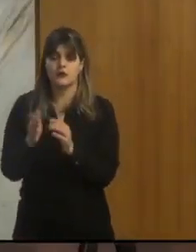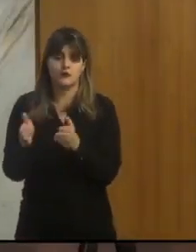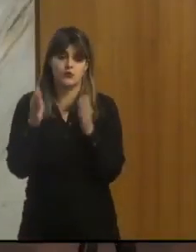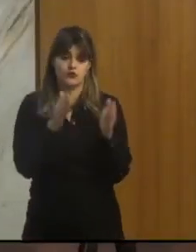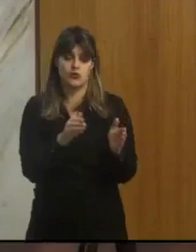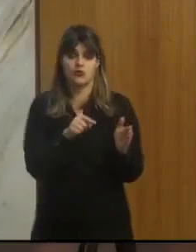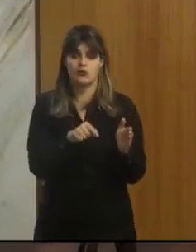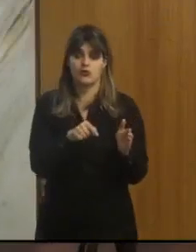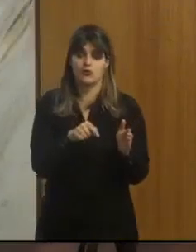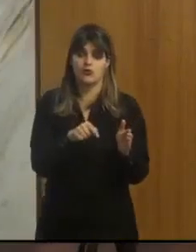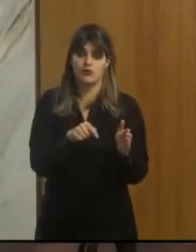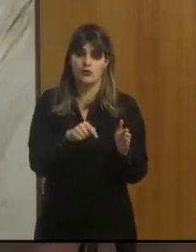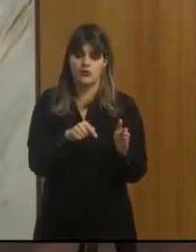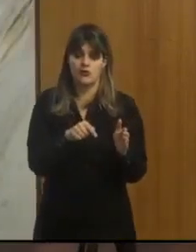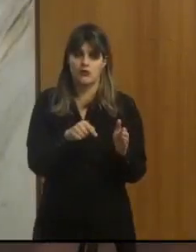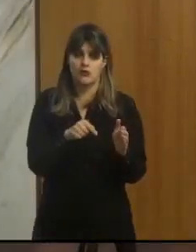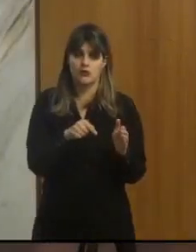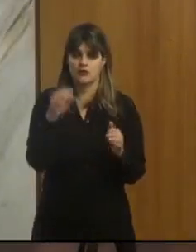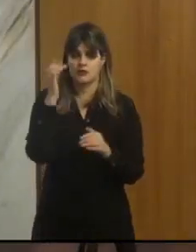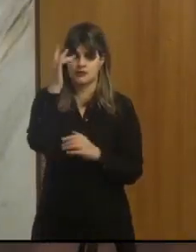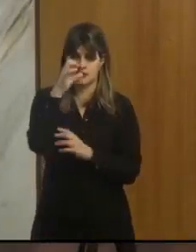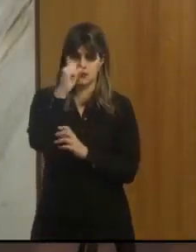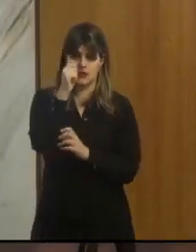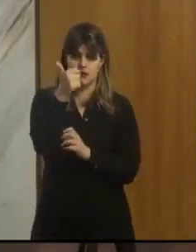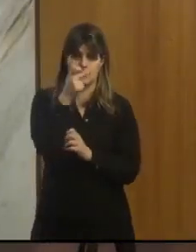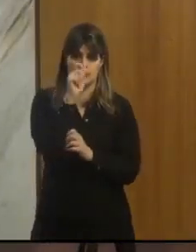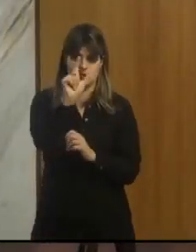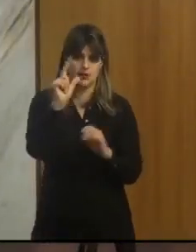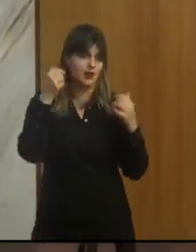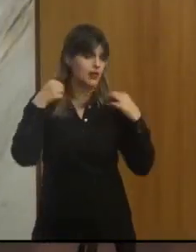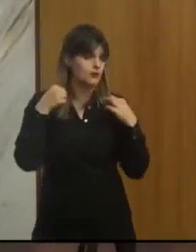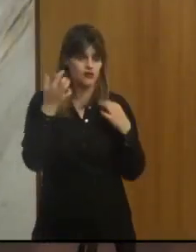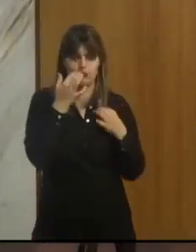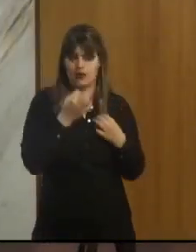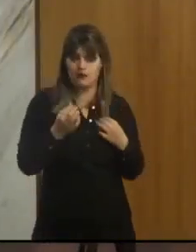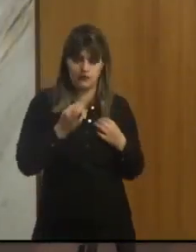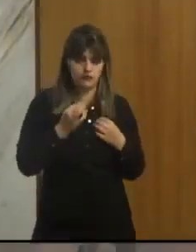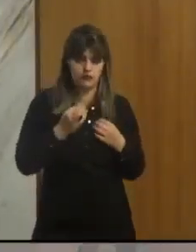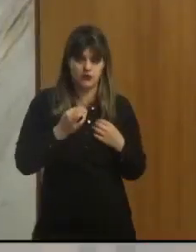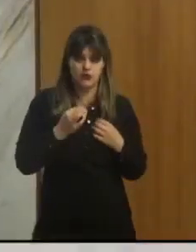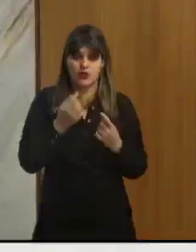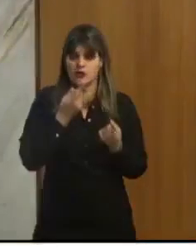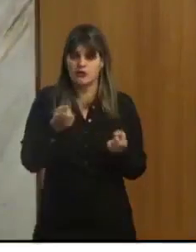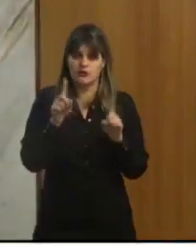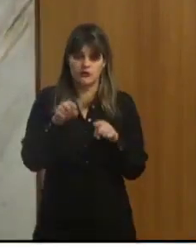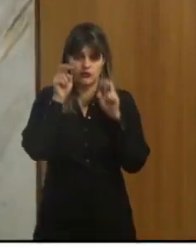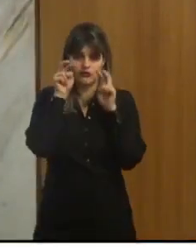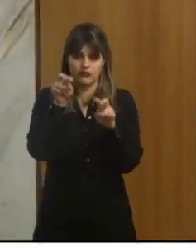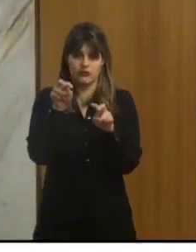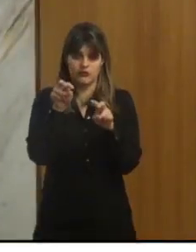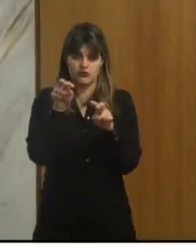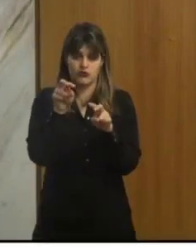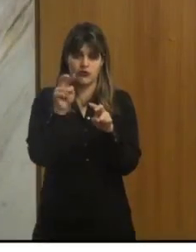Por outro lado, a parte traseira do São Gabriel e os seus cabelos, maravilhosos. Voltamos outra vez a ver as